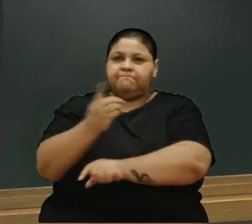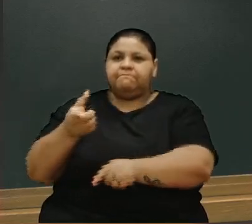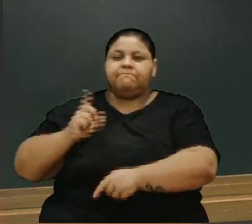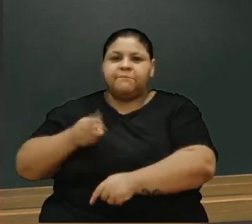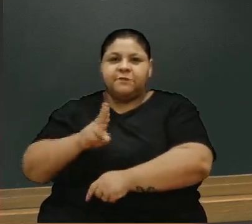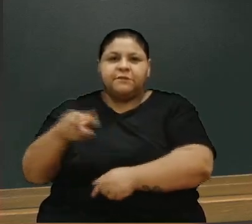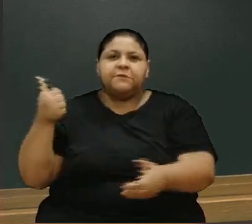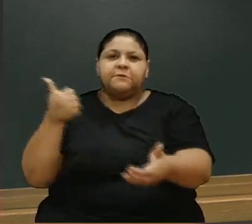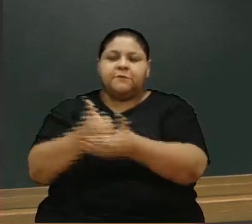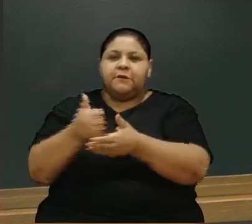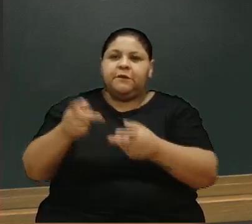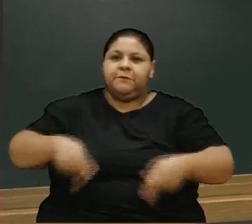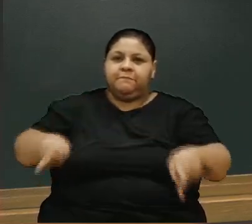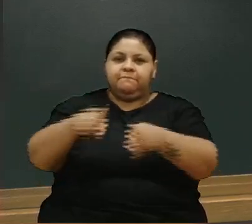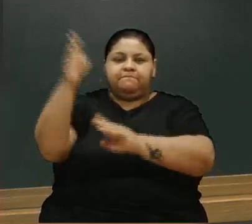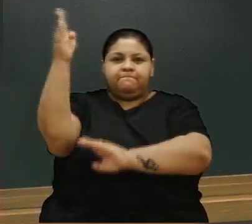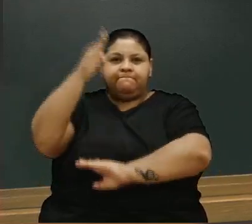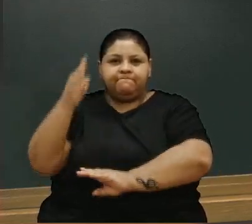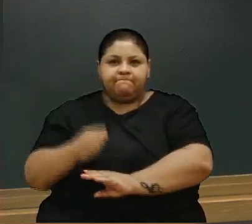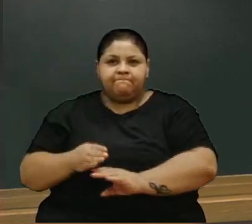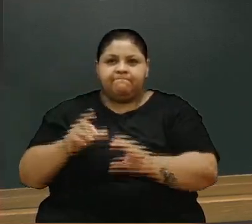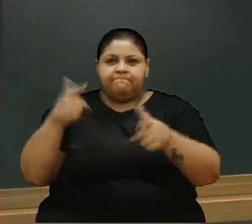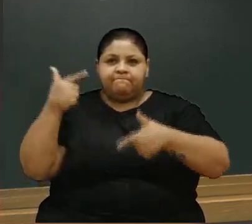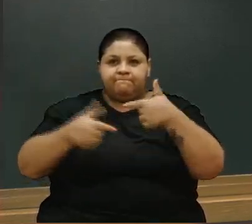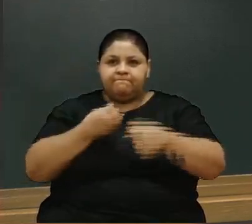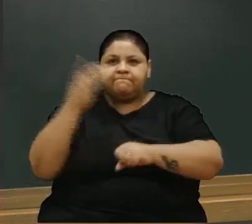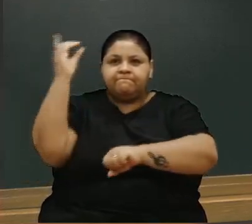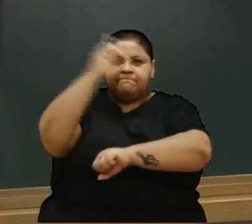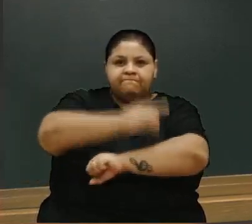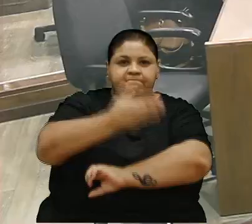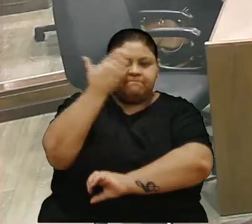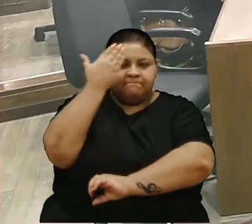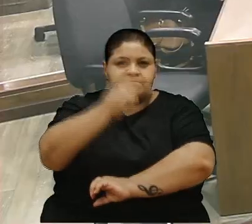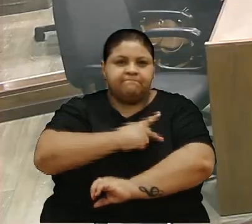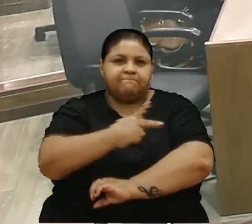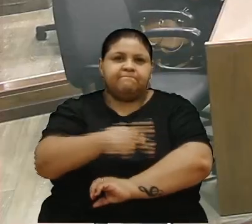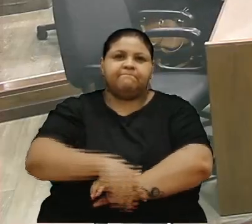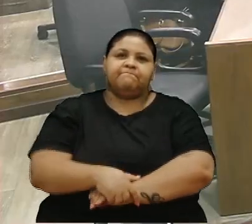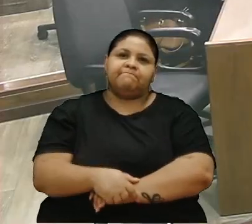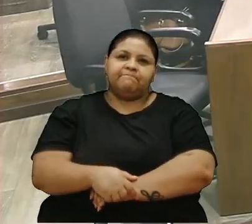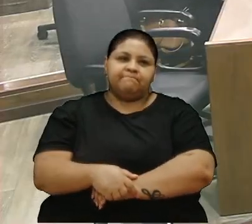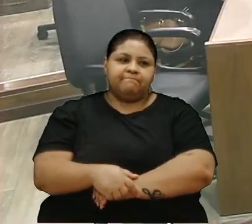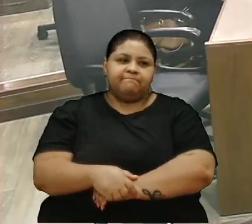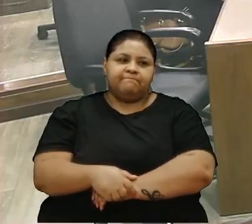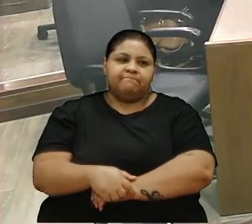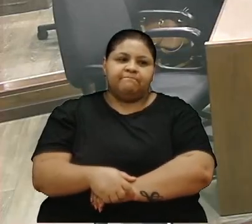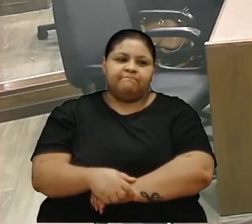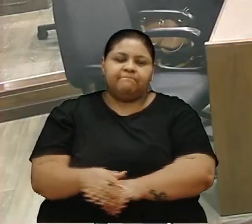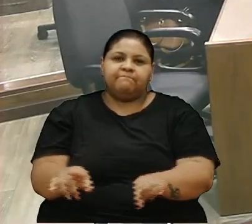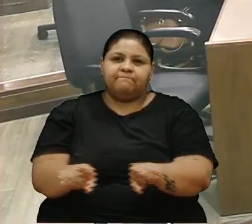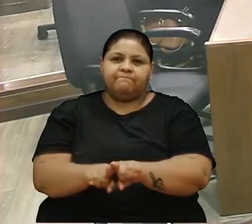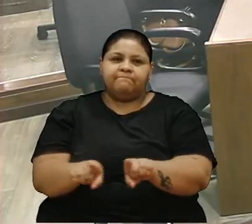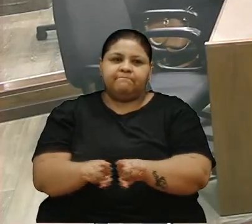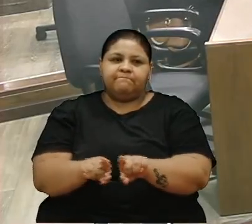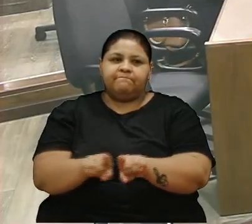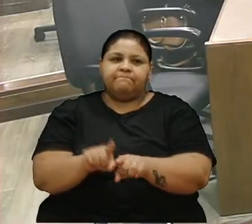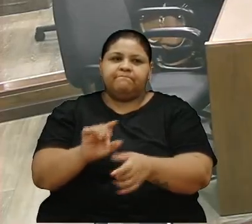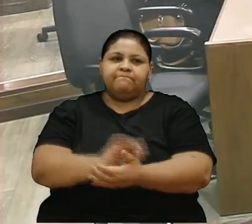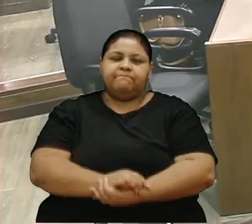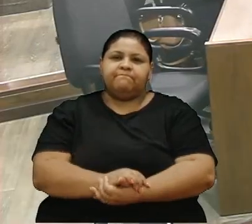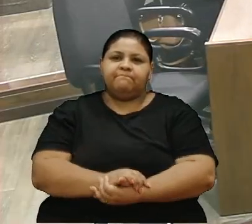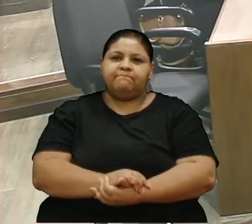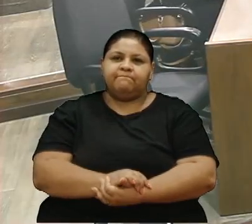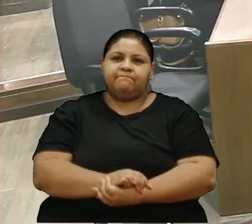lado do povo brasileiro, do povo trabalhador em especial. Bom dia. Obrigado, presidente. Obrigado, vereador Cláudio.